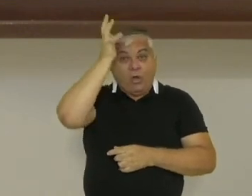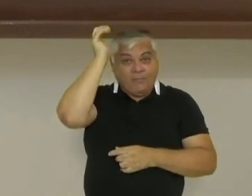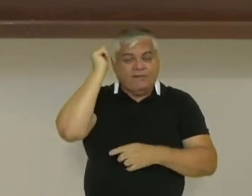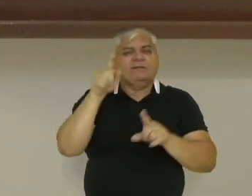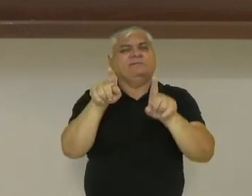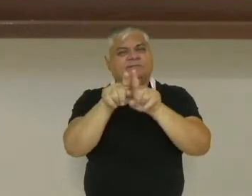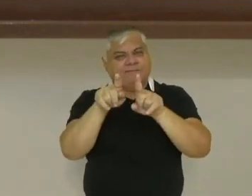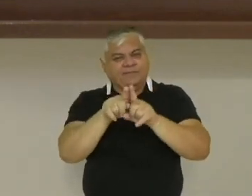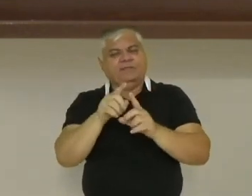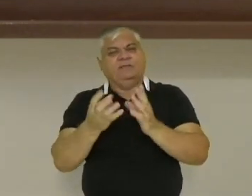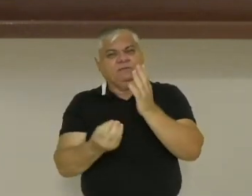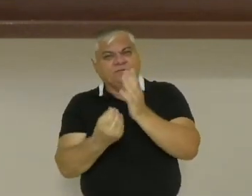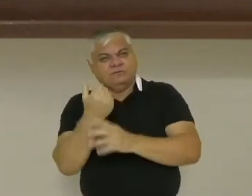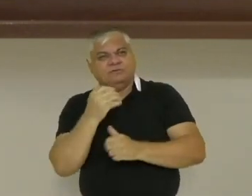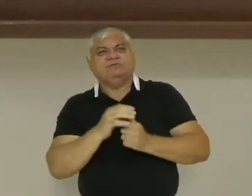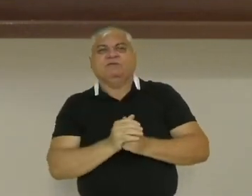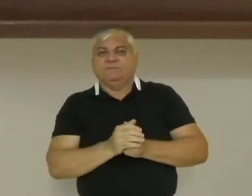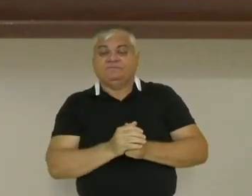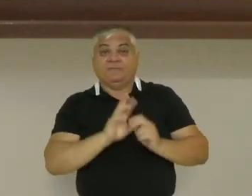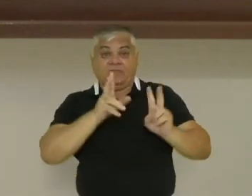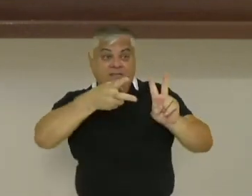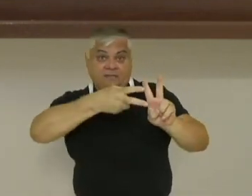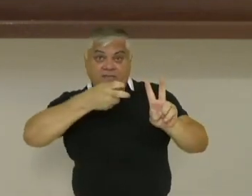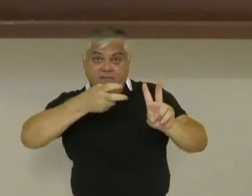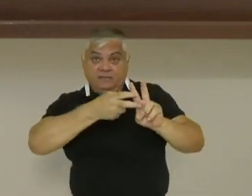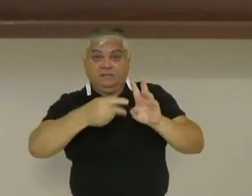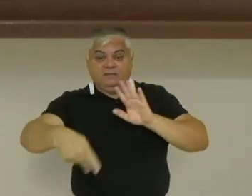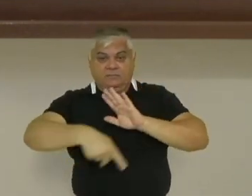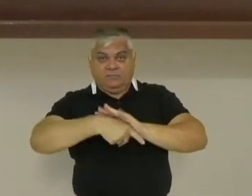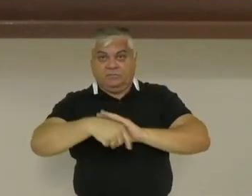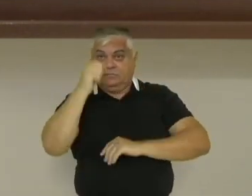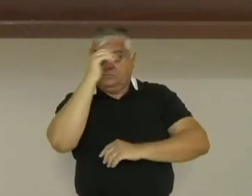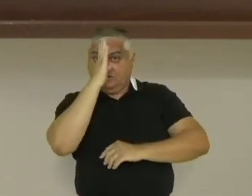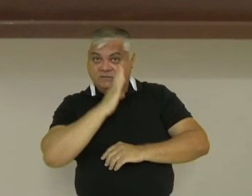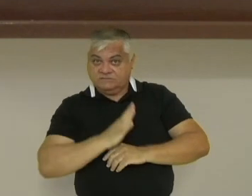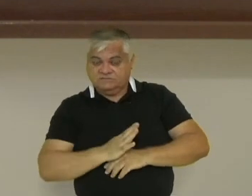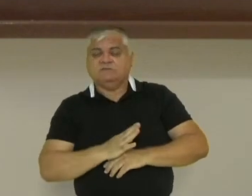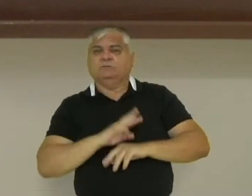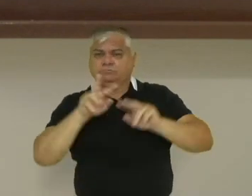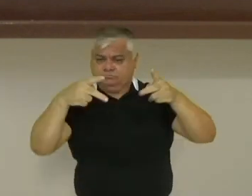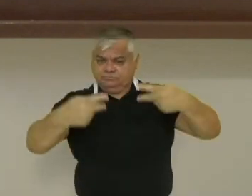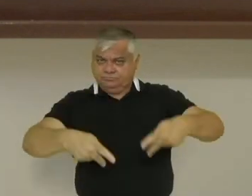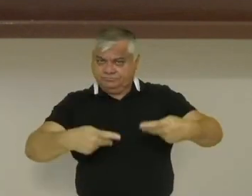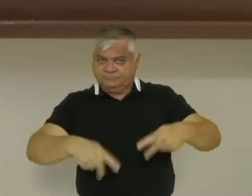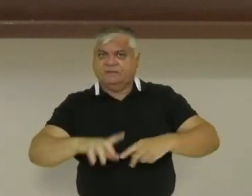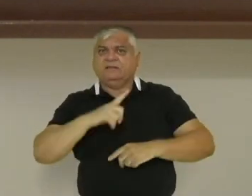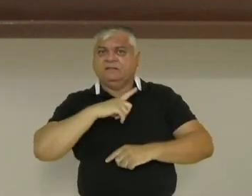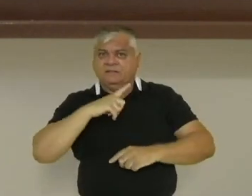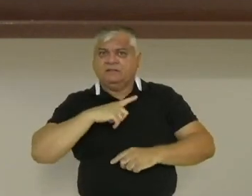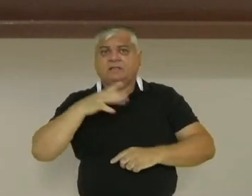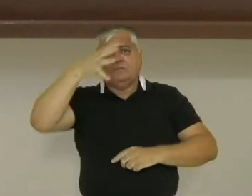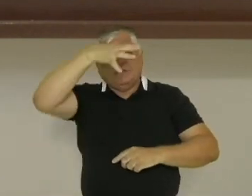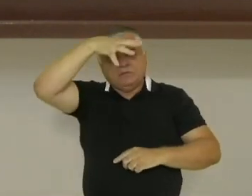naquela época. As lutas indígenas são brasileiras, né? Dos índios brasileiros, que acontece lá no